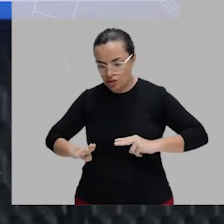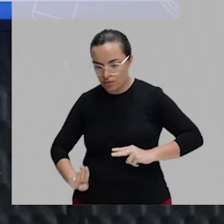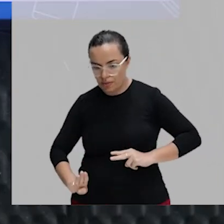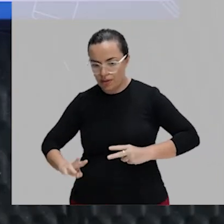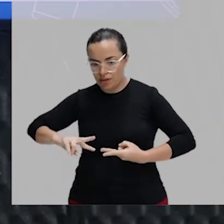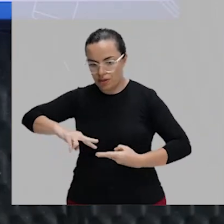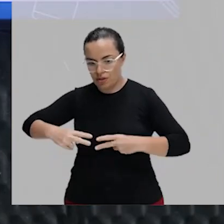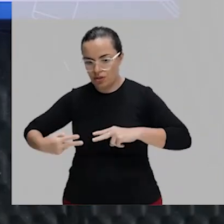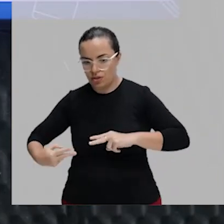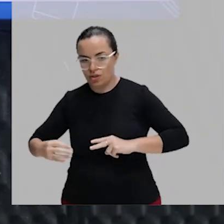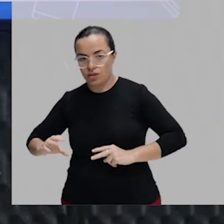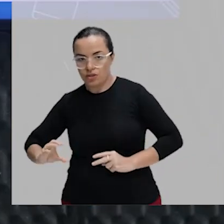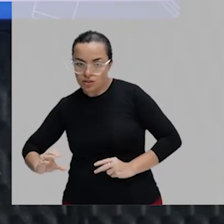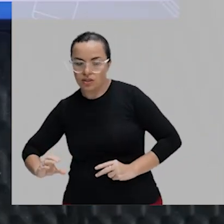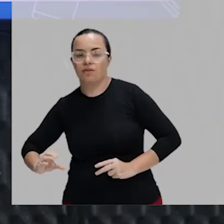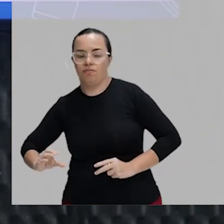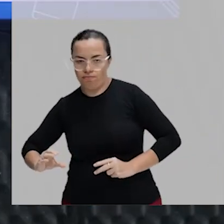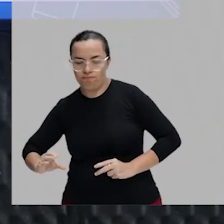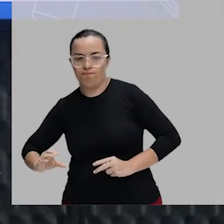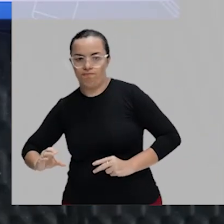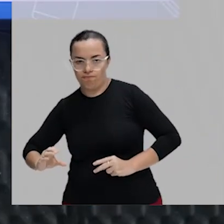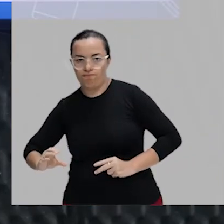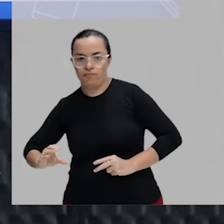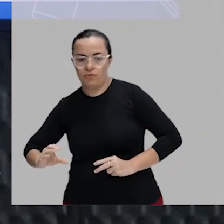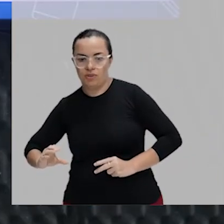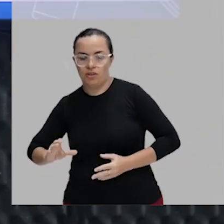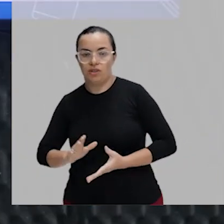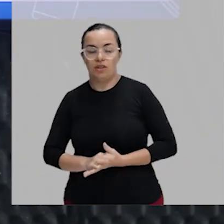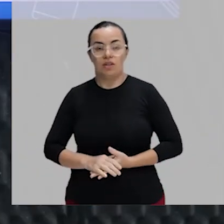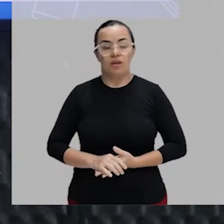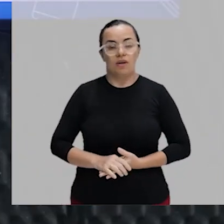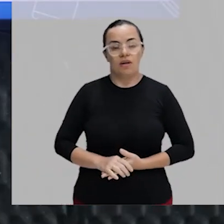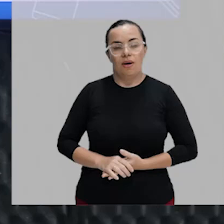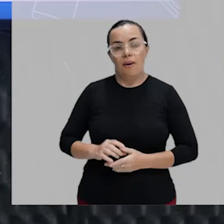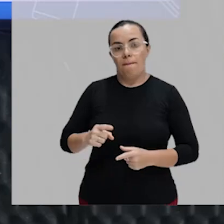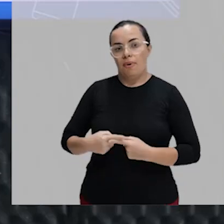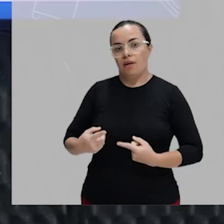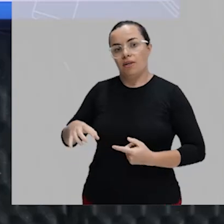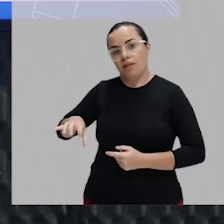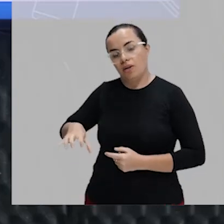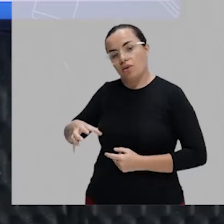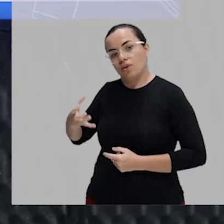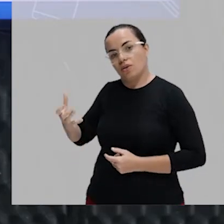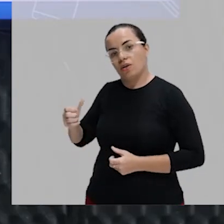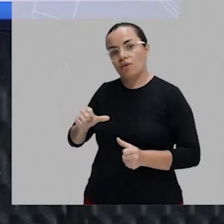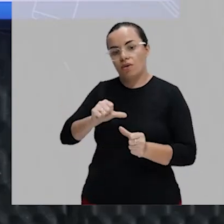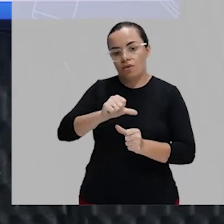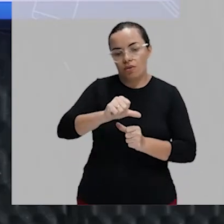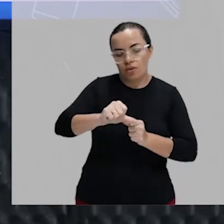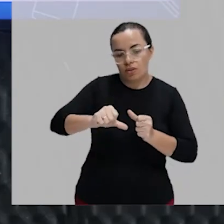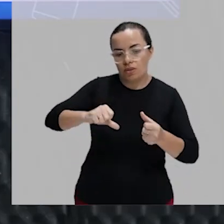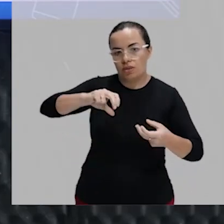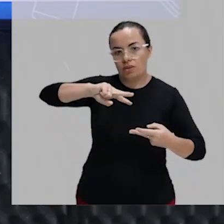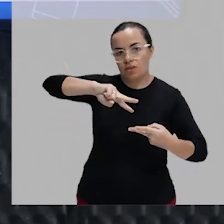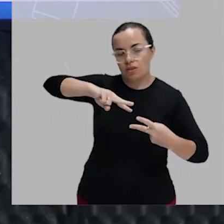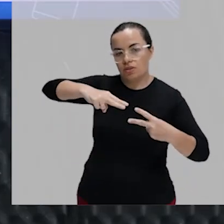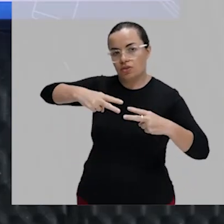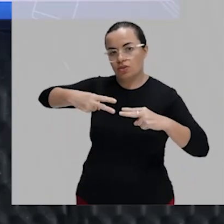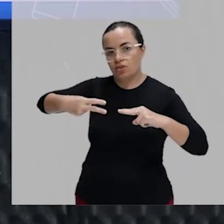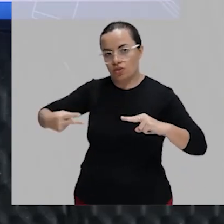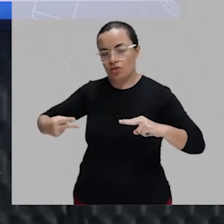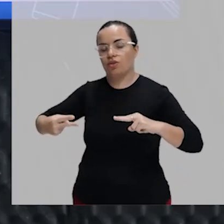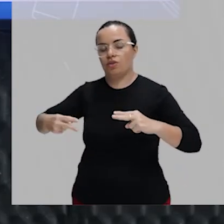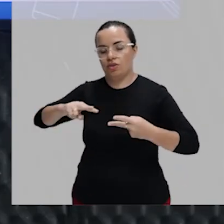no gene A enzima A vai ser alterada. E, consequentemente, a reação em que o substrato 1